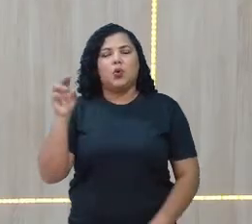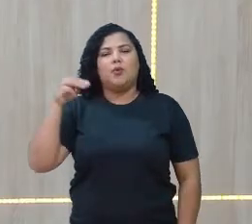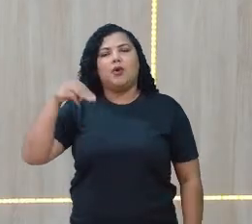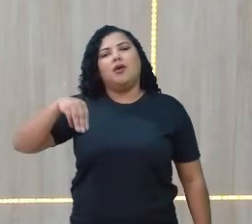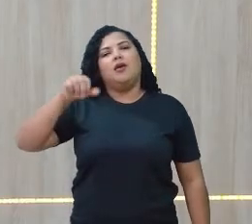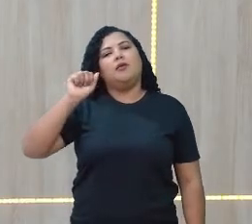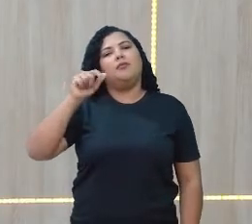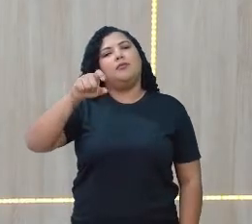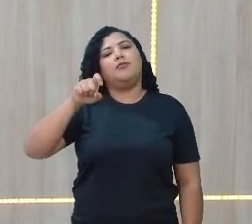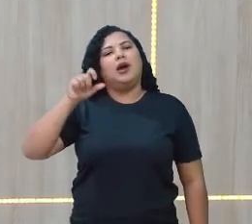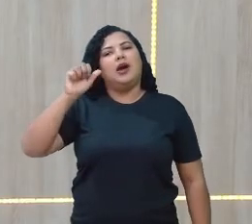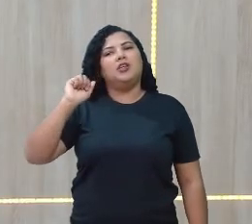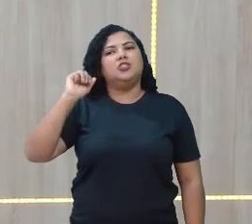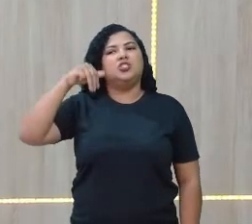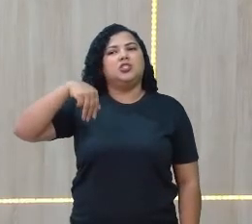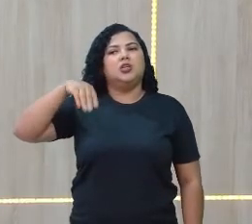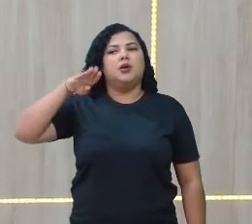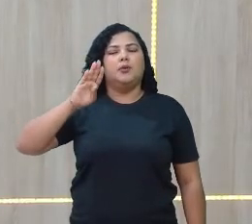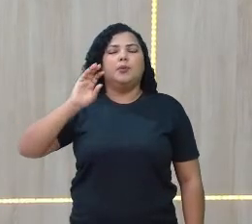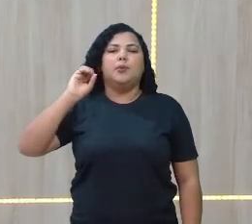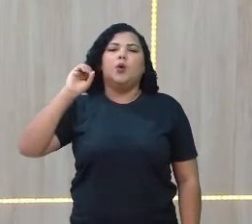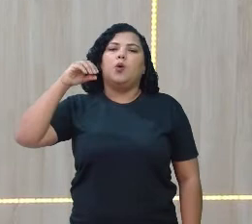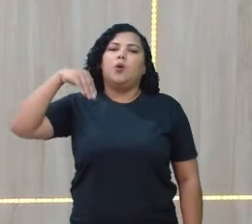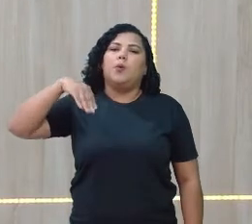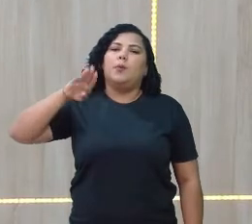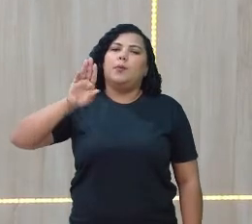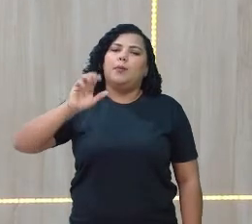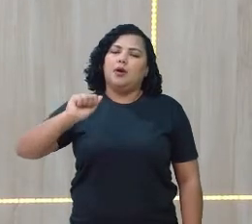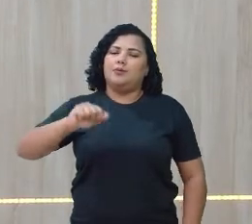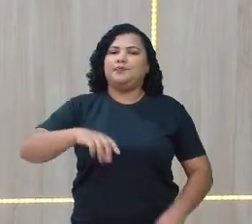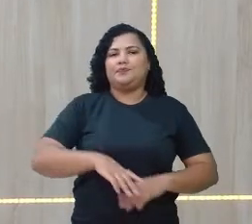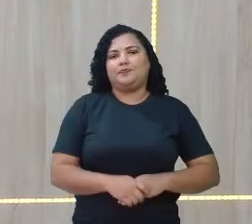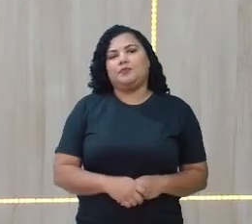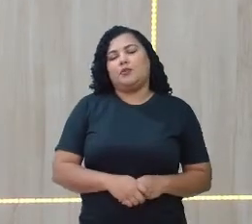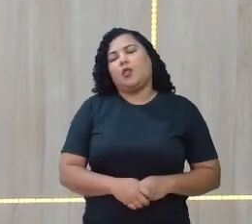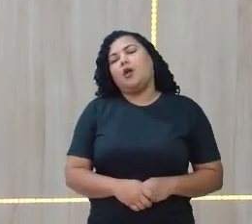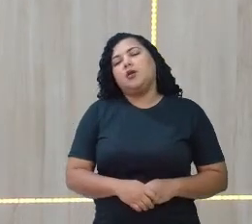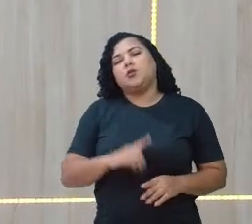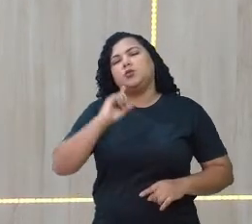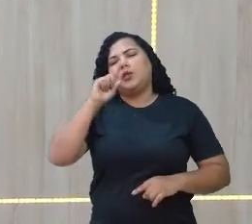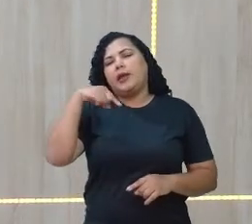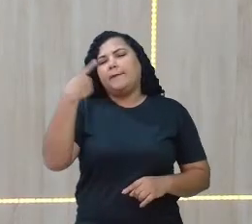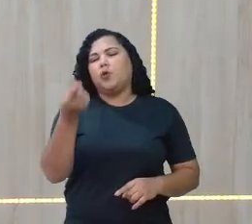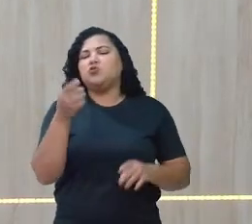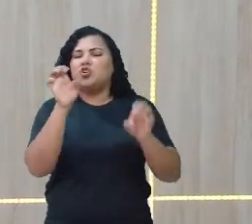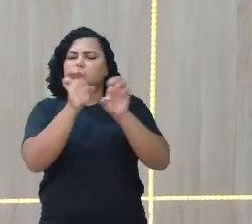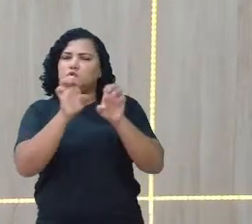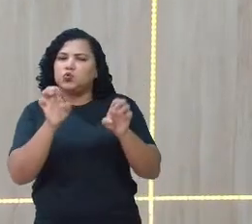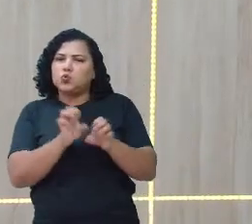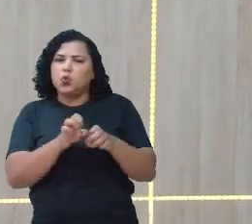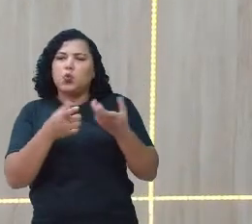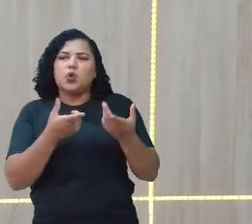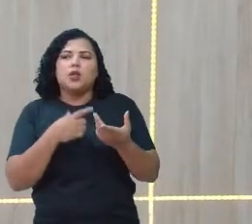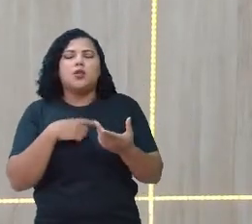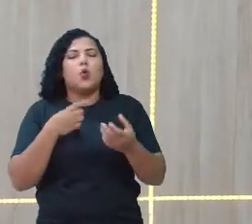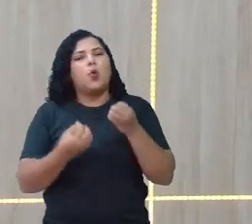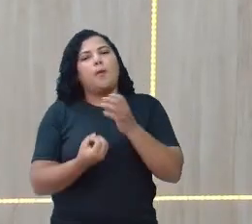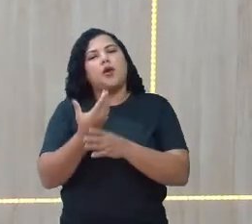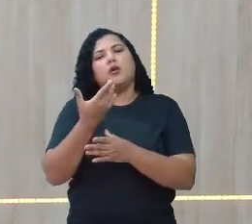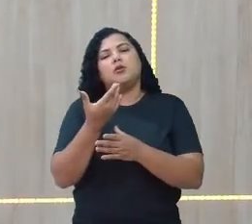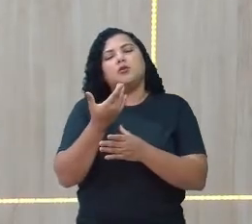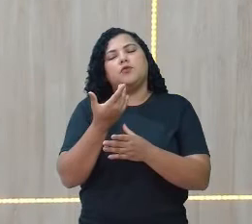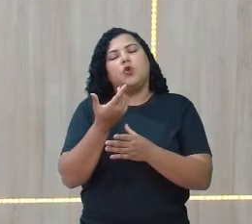essa máquina do Machine Pump, né, que depois da estruturação, da concessão, enfim, ele acabou sendo inaugurado, de